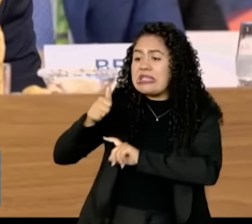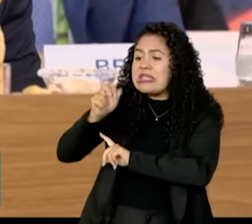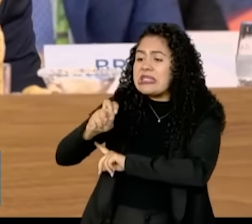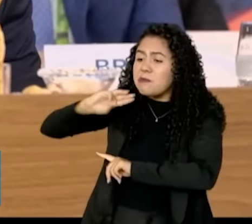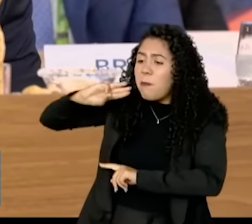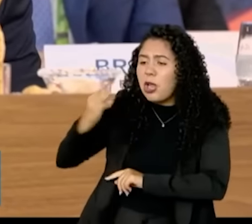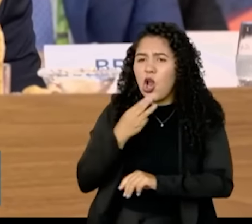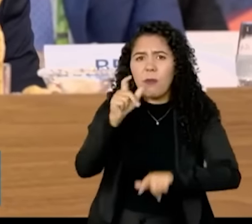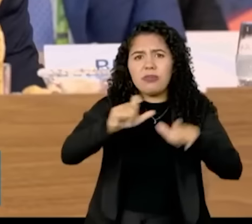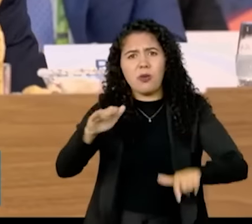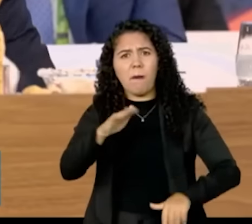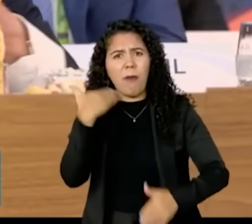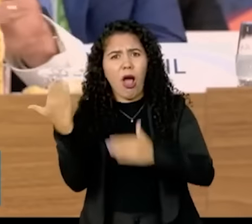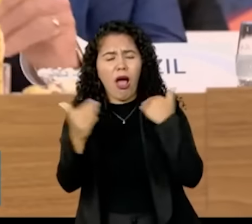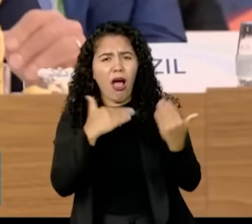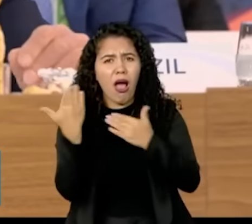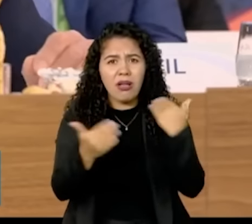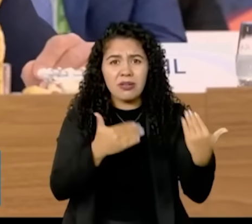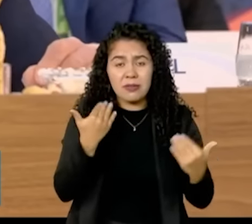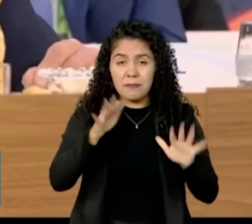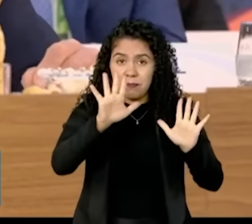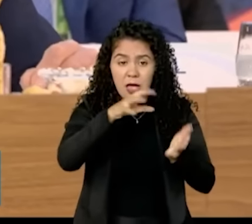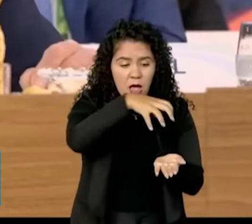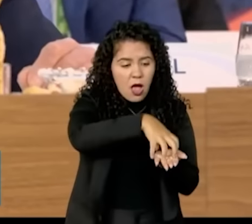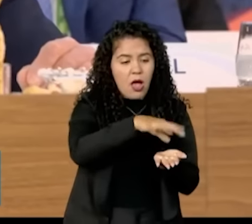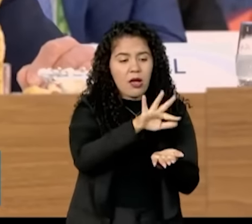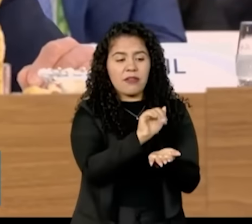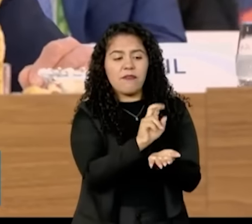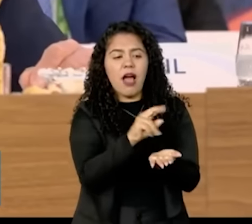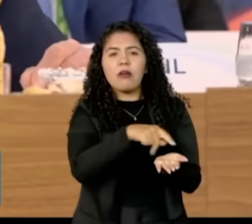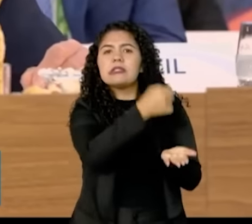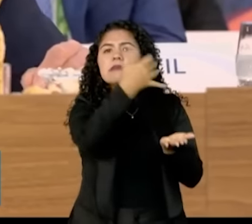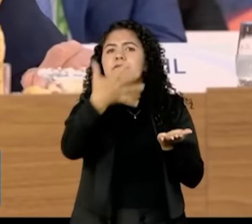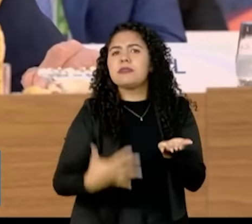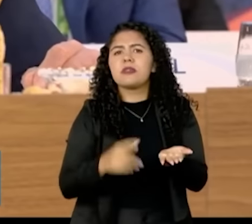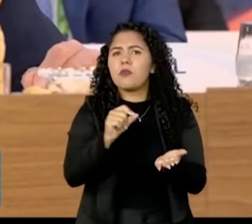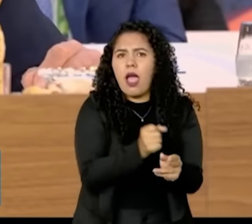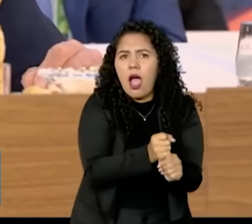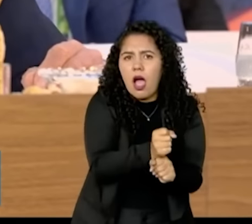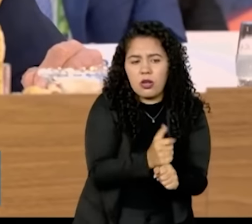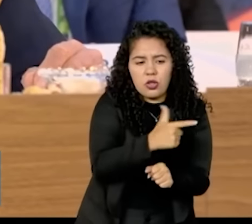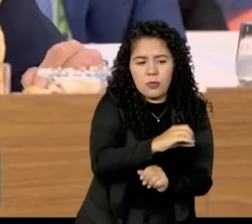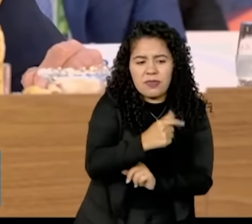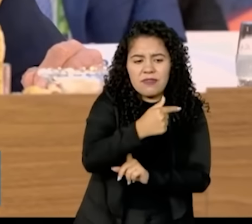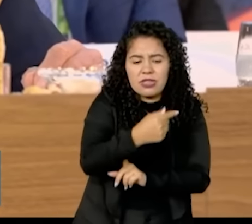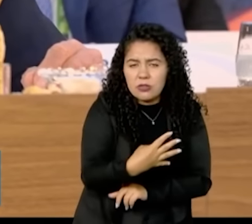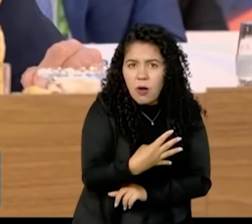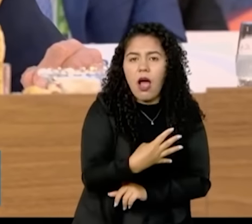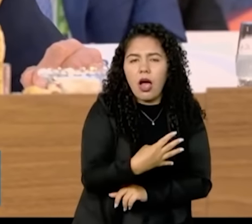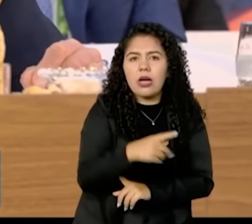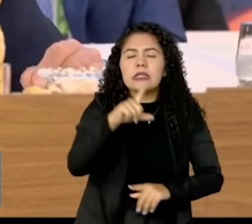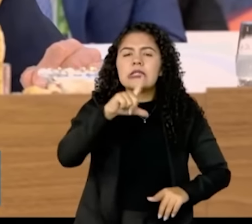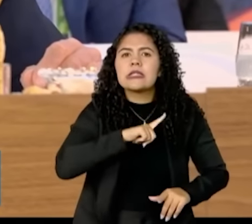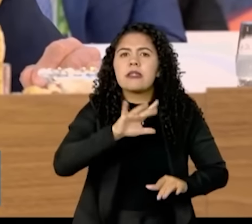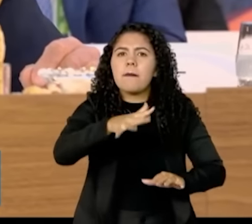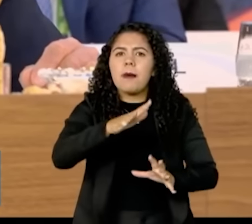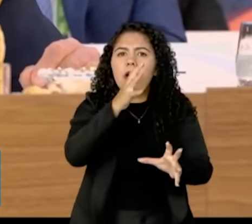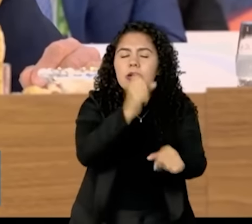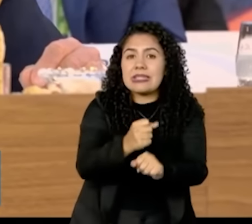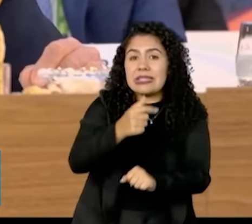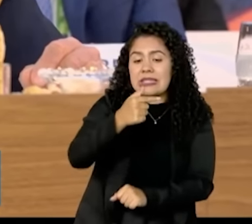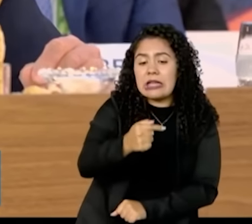vidas. Segundo a FAO, em 2024, convivemos com um contingente de